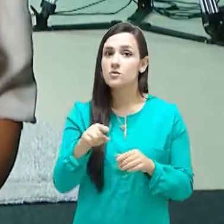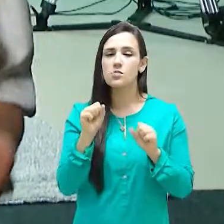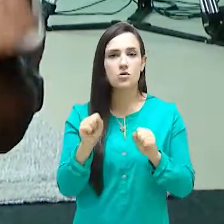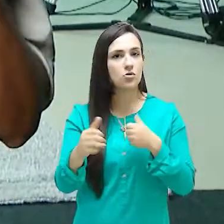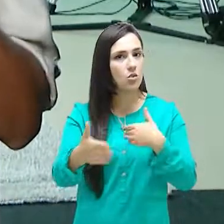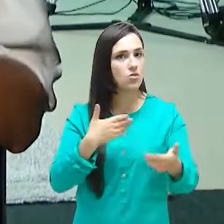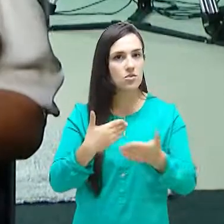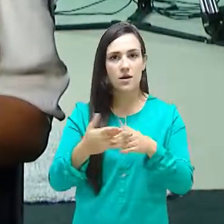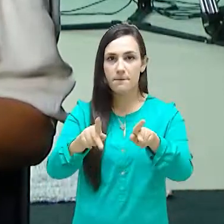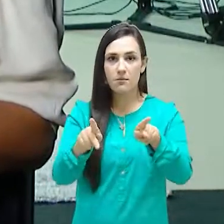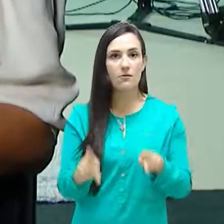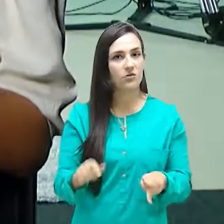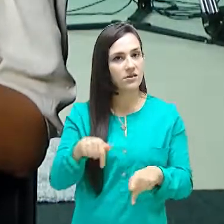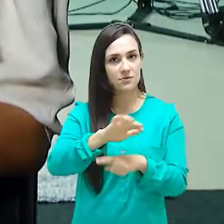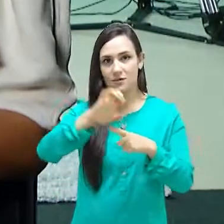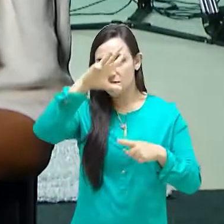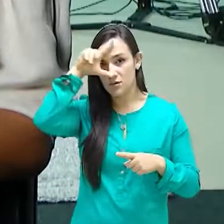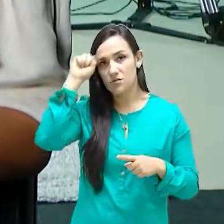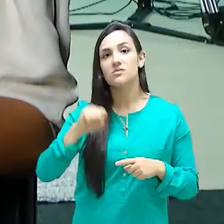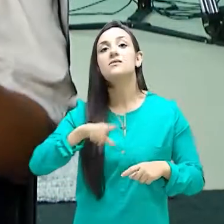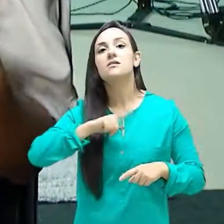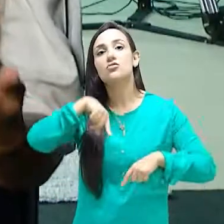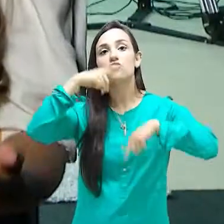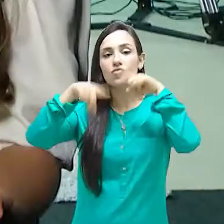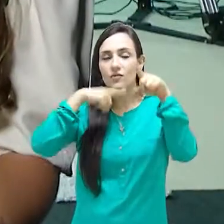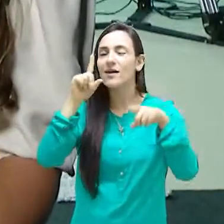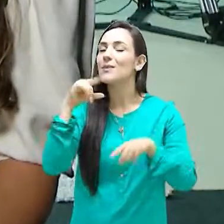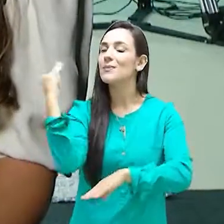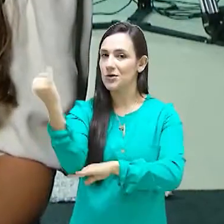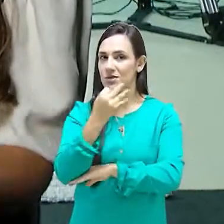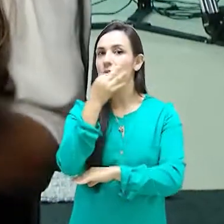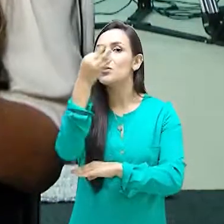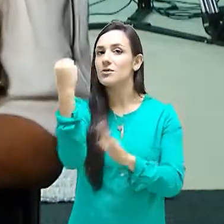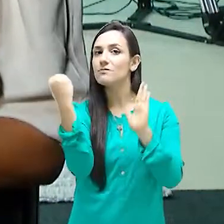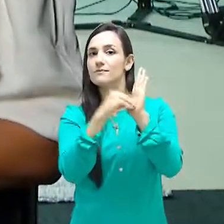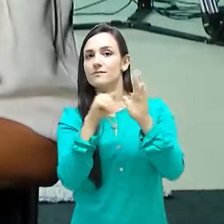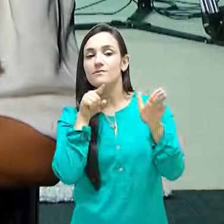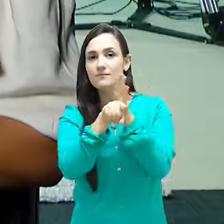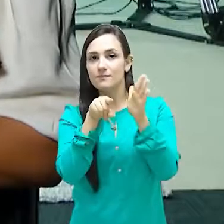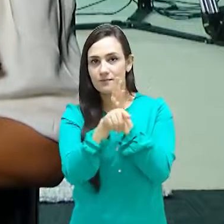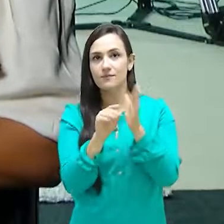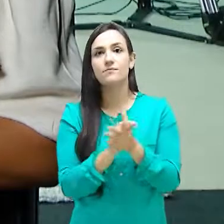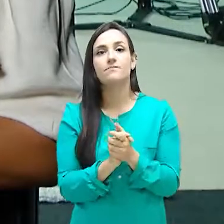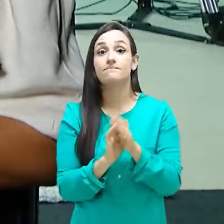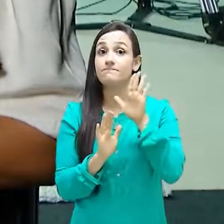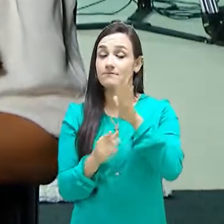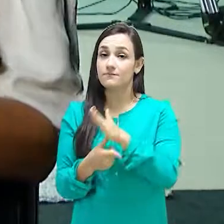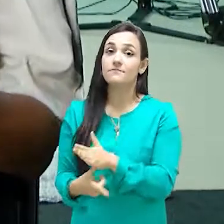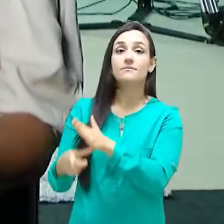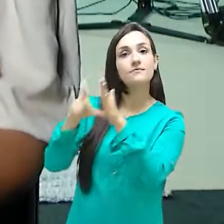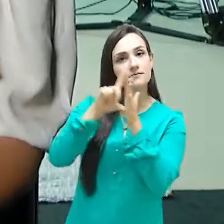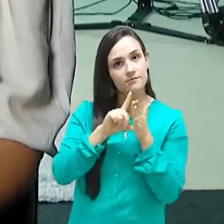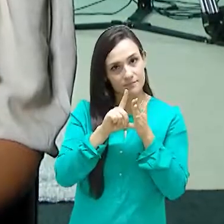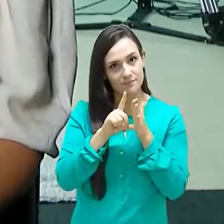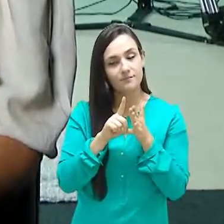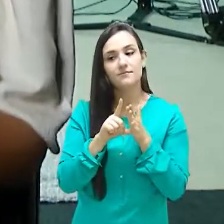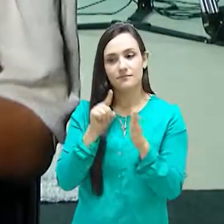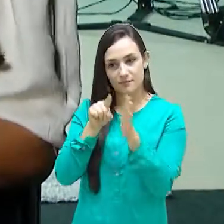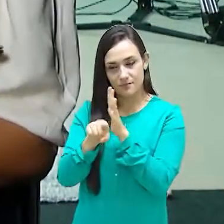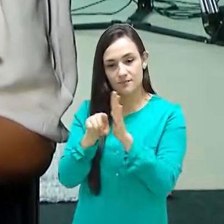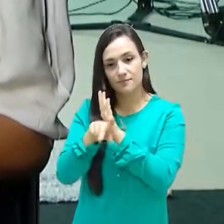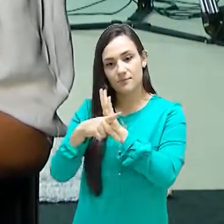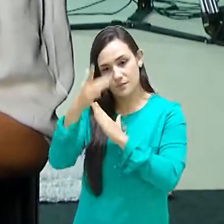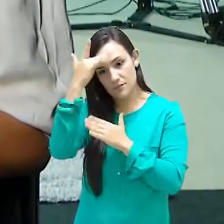tá? Mas antes de começar com as perguntas dos seguidores, eu tenho uma dúvida, doutor Tiago. Como a gente faz